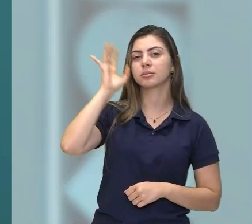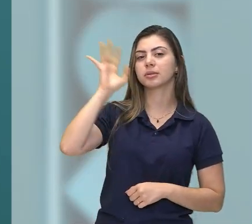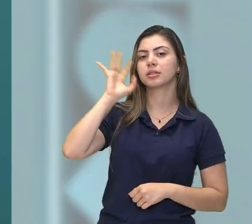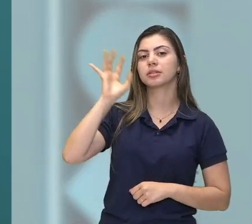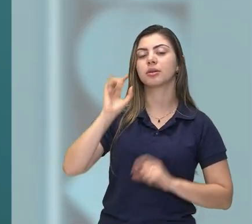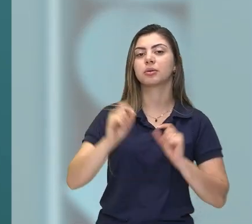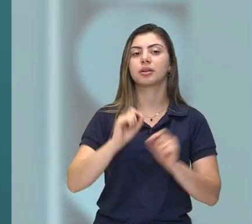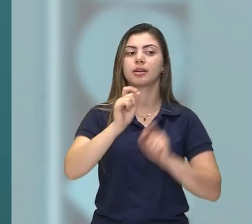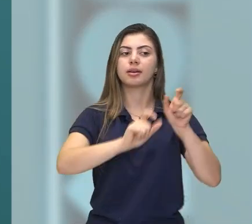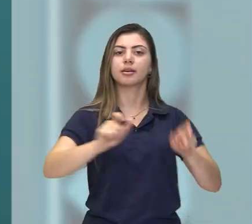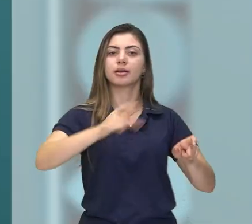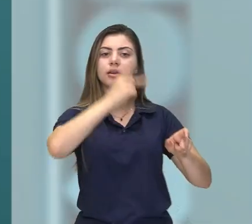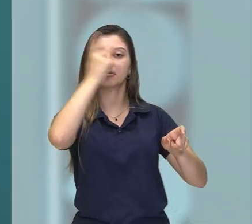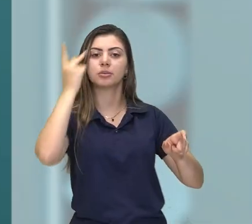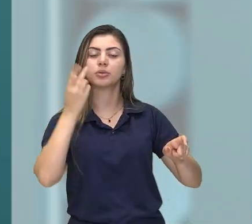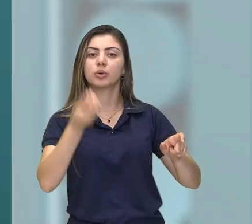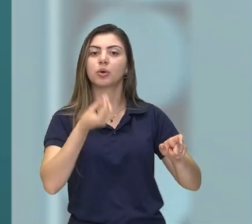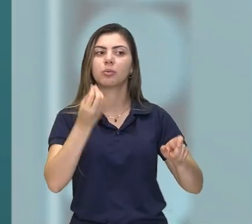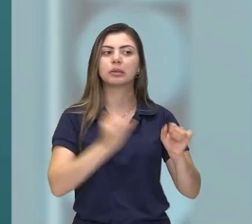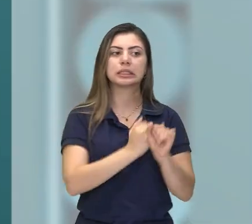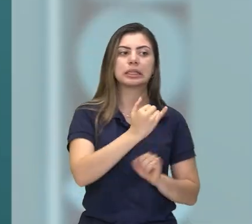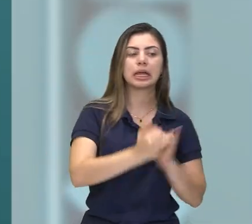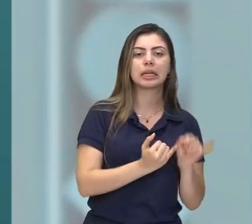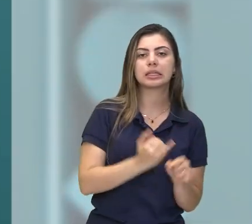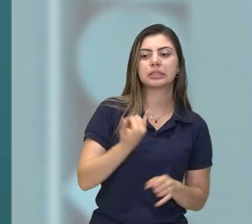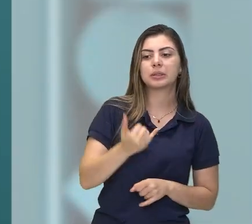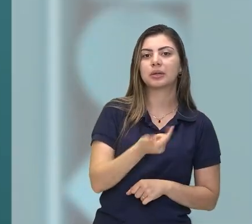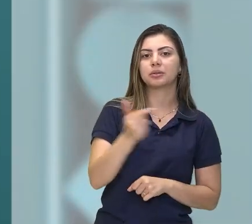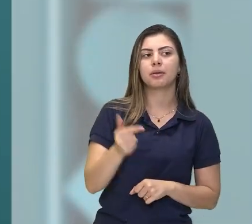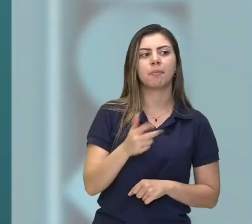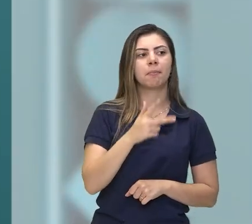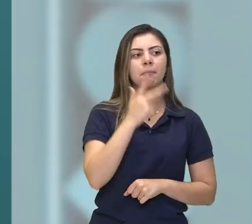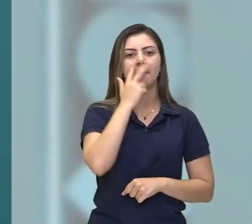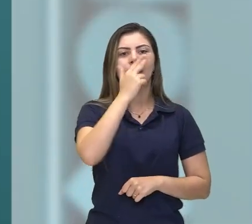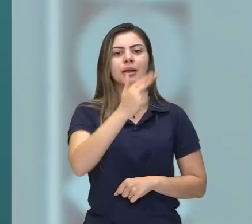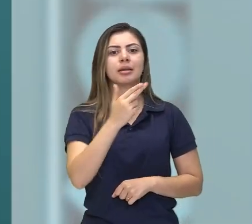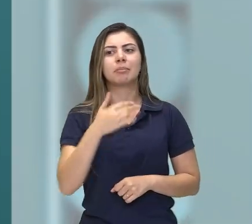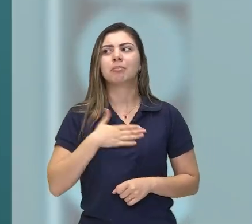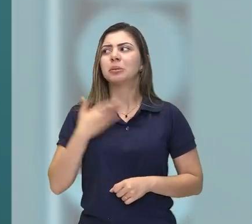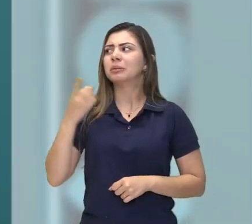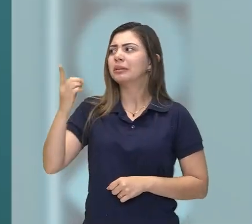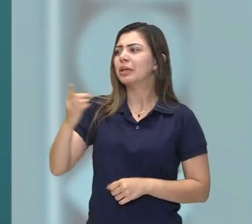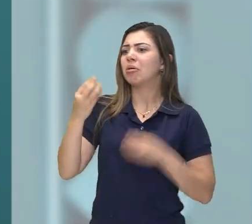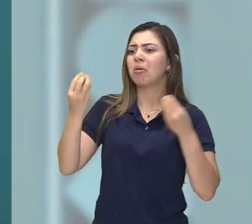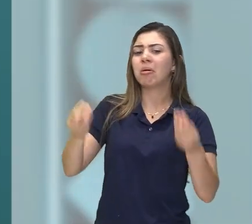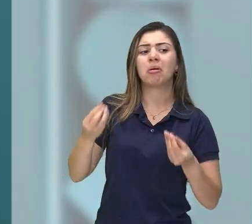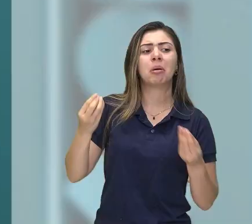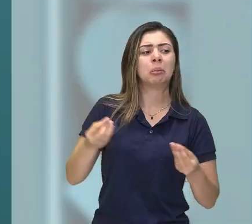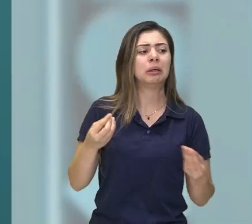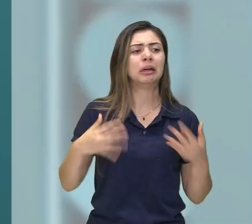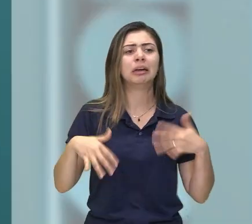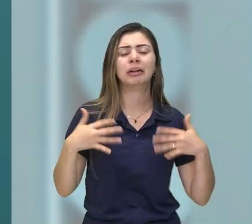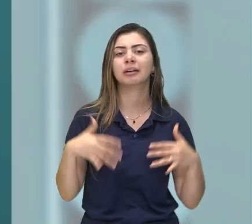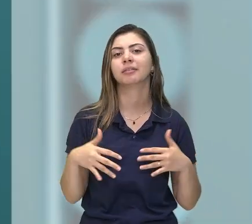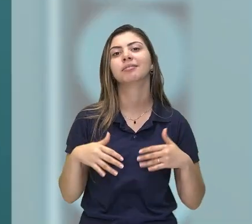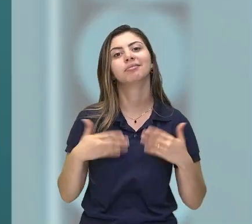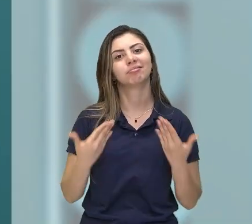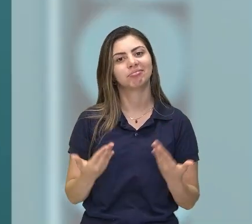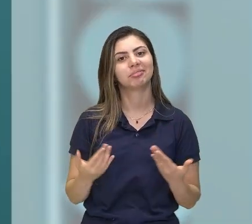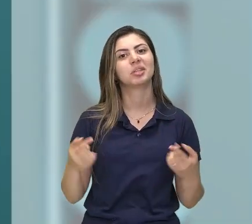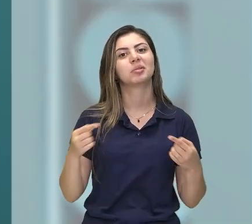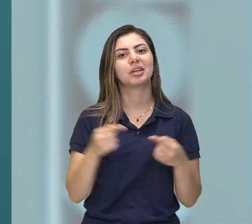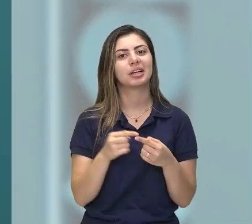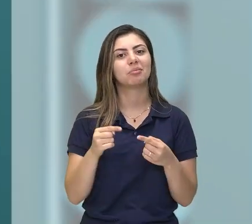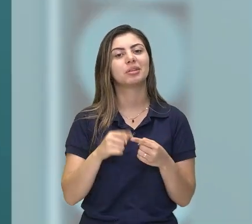muitas pessoas hoje, quando ficam sem internet, sem um celular, parece que vão morrer. Ah, meu Deus, eu preciso do meu celular. Então, basicamente, essa é a ideia que está